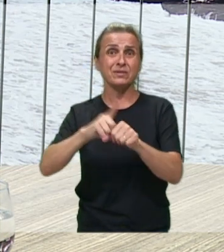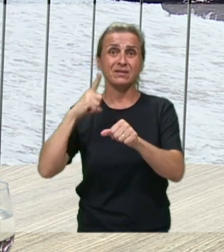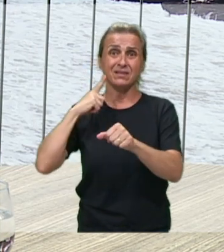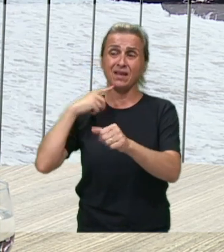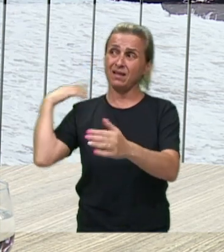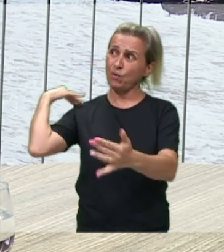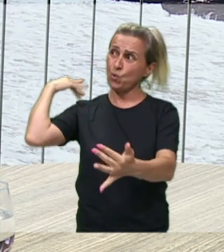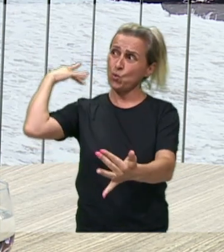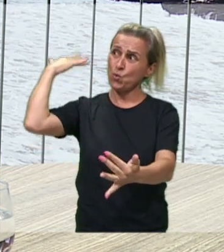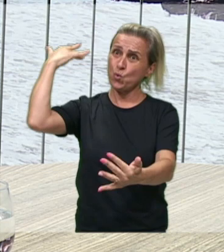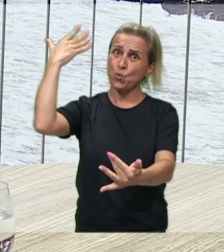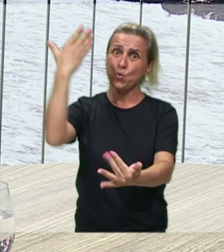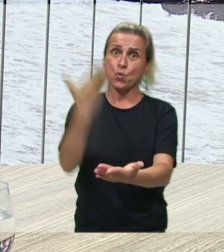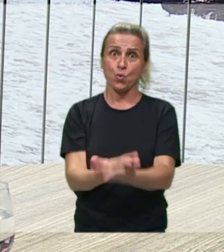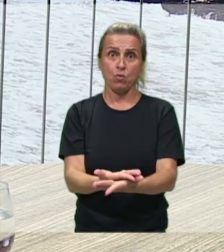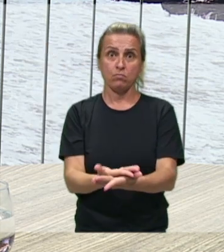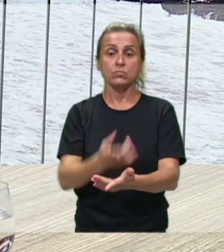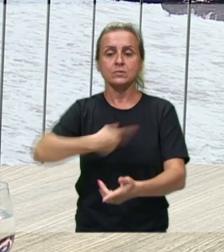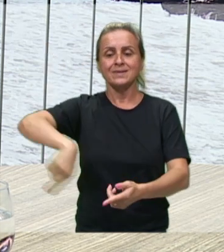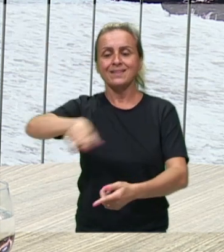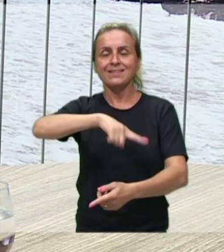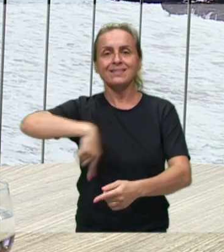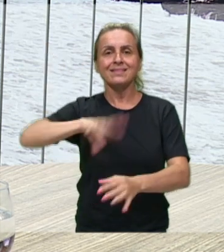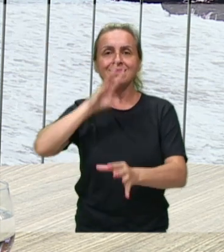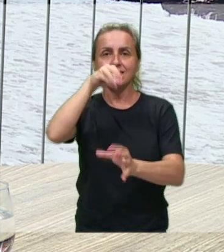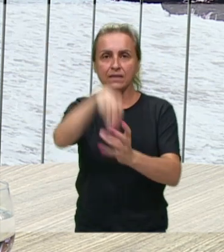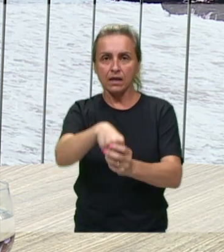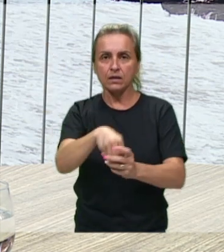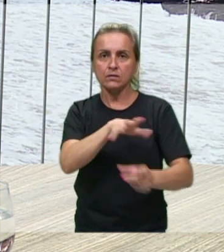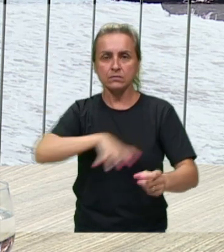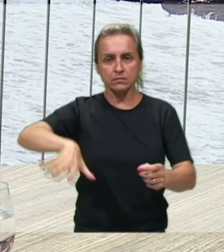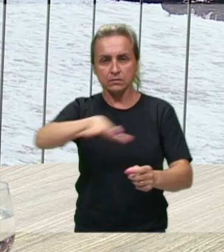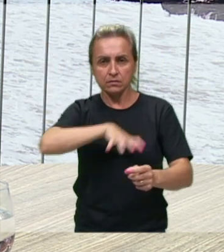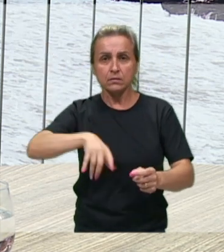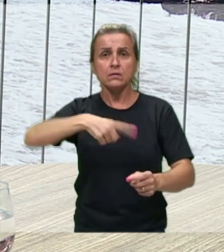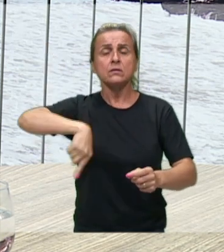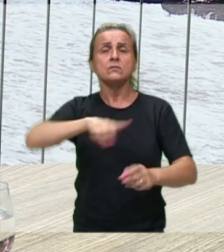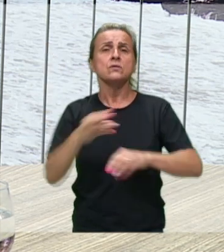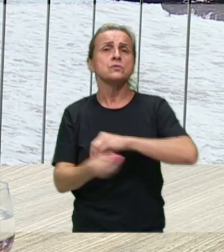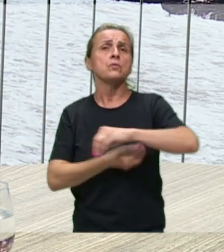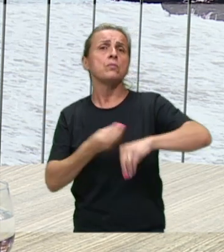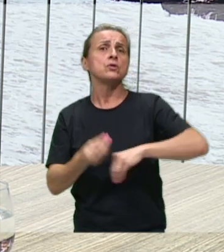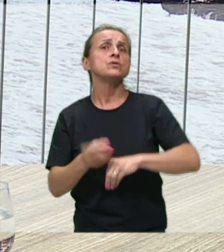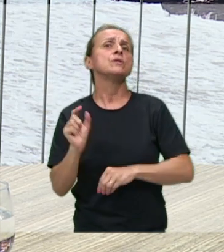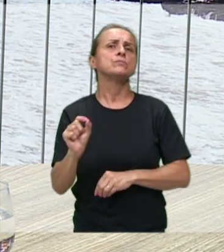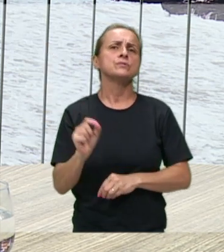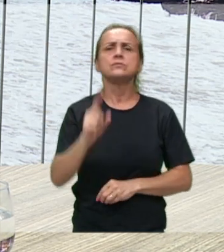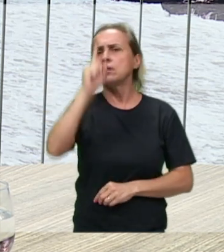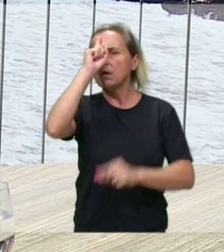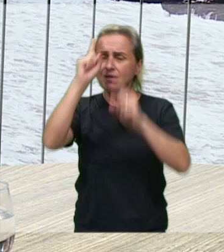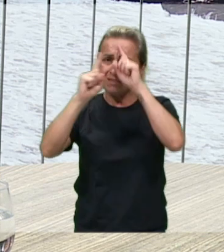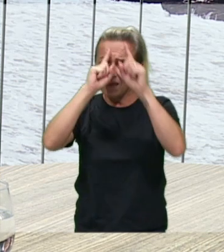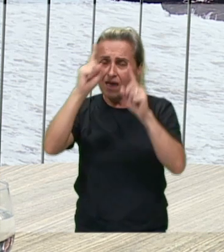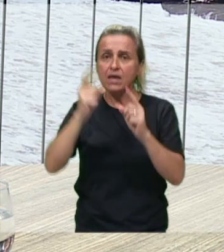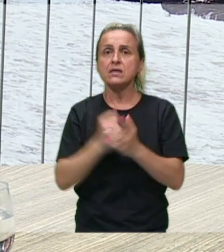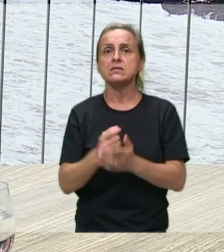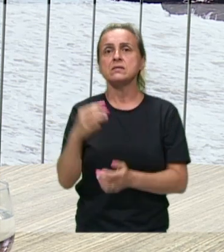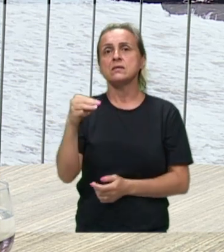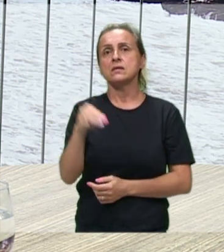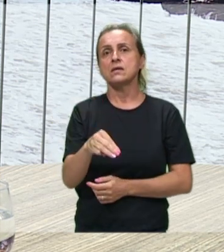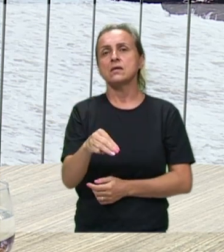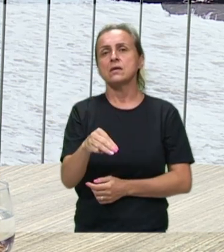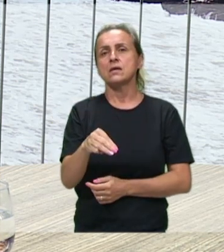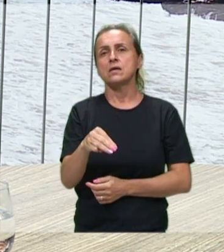do setor, principalmente ao governo federal, mais uma vez, que são as ideias de compartilhamento, o MMA, que é o meio